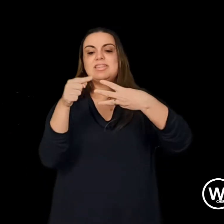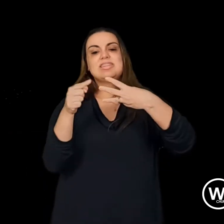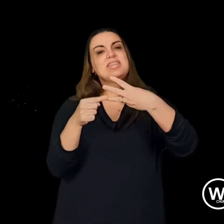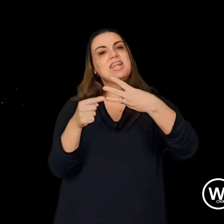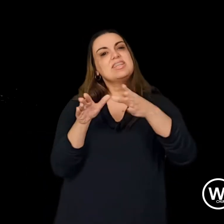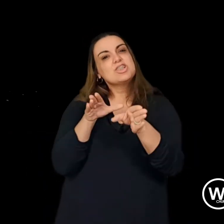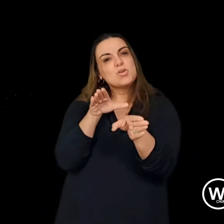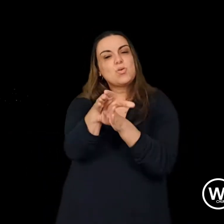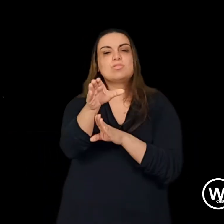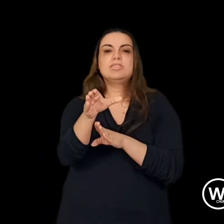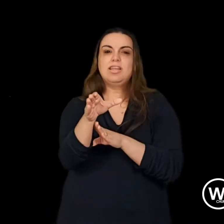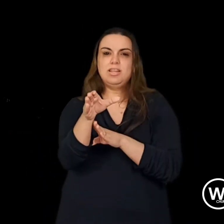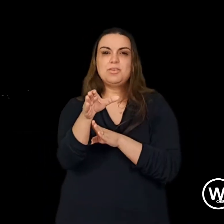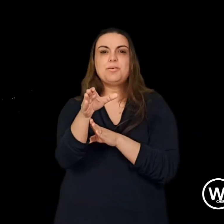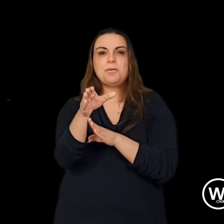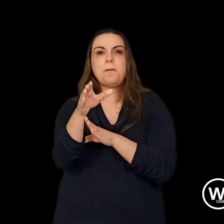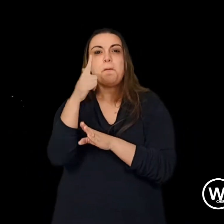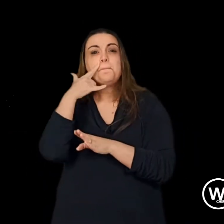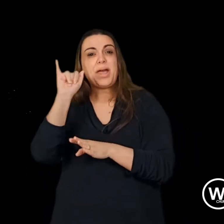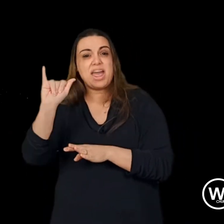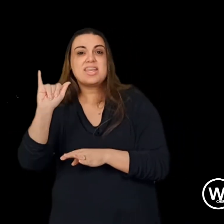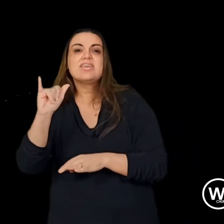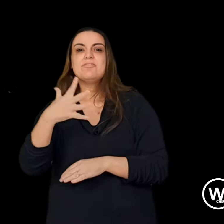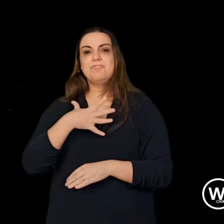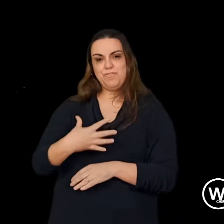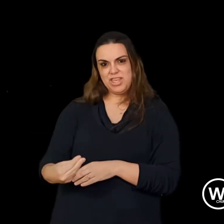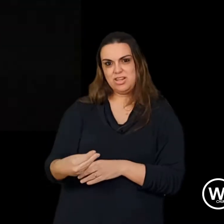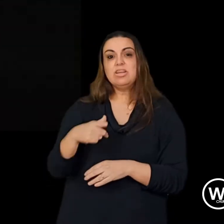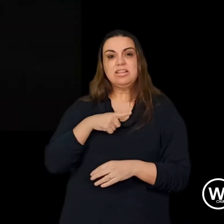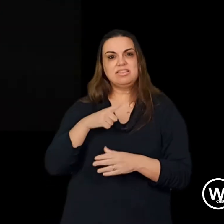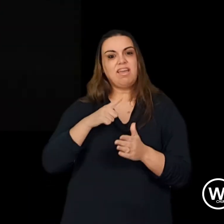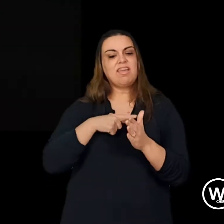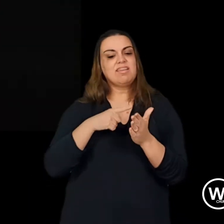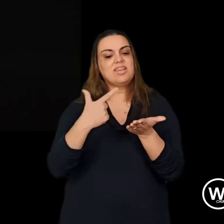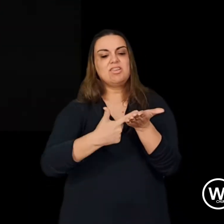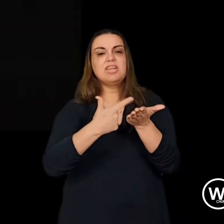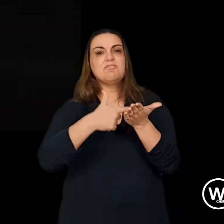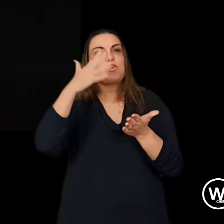para um filho, quando a gente olha para o livro de Provérbios.